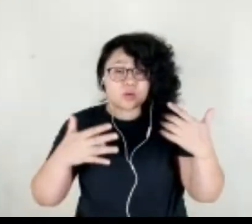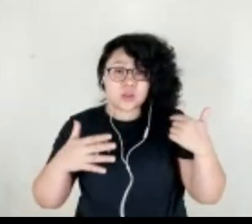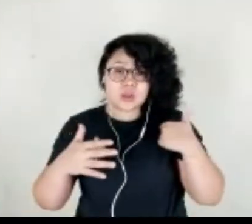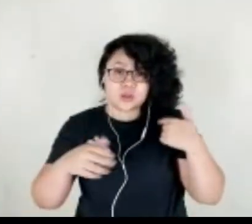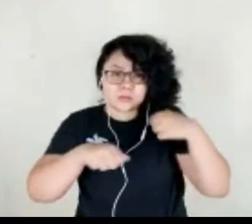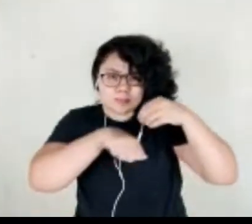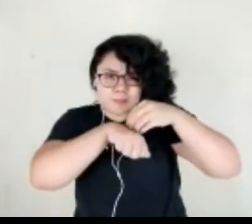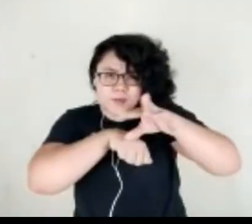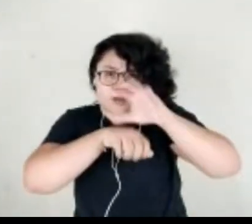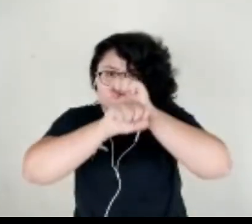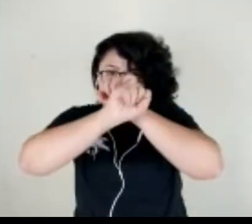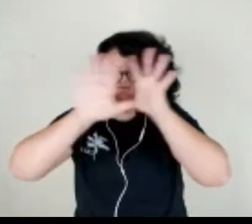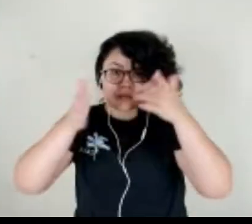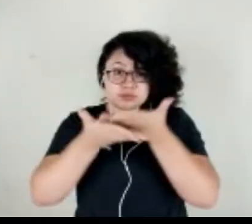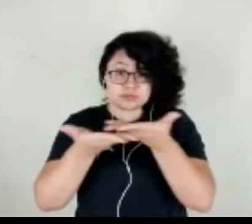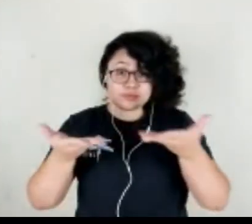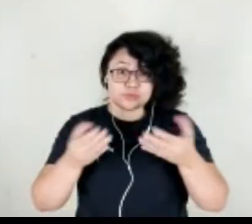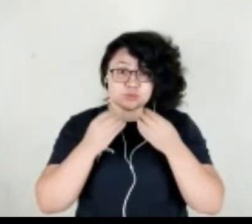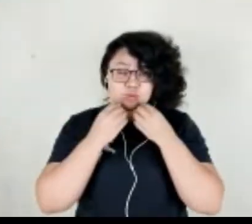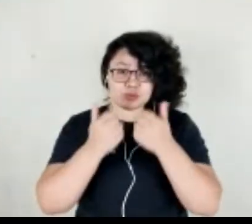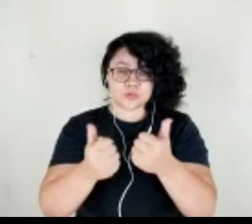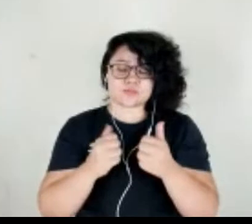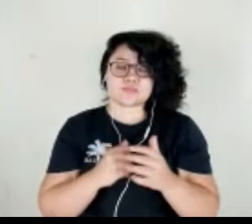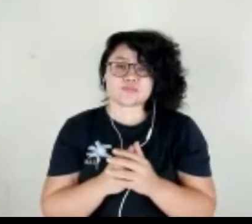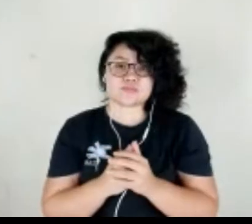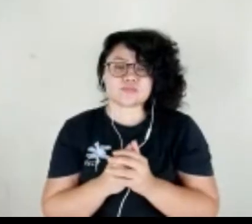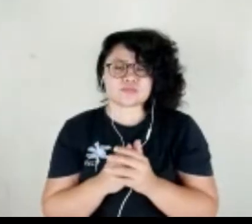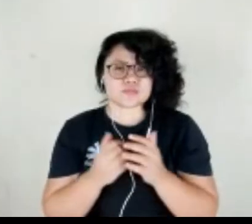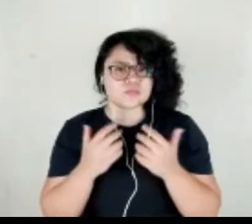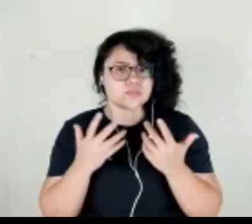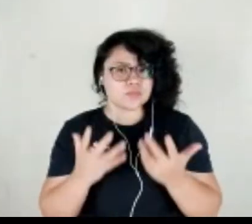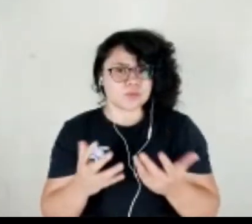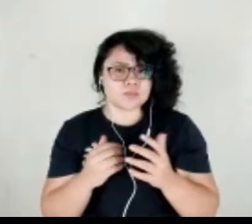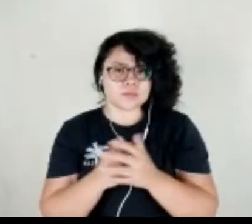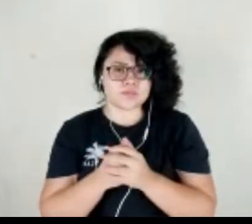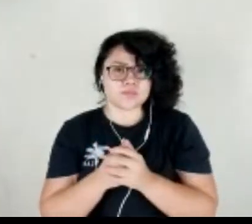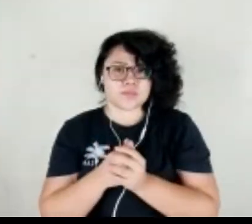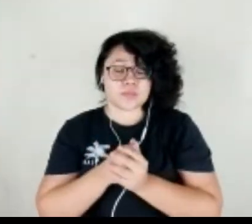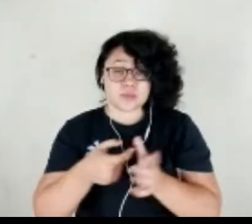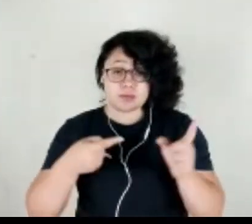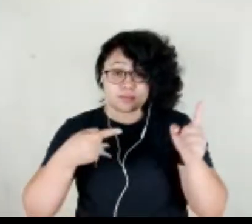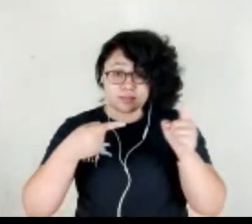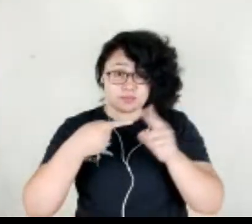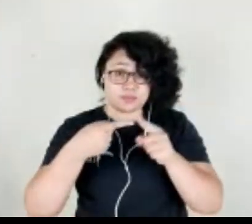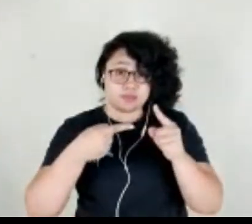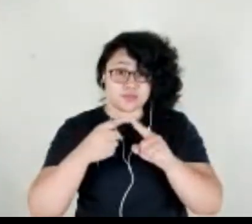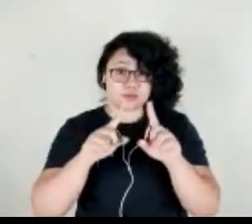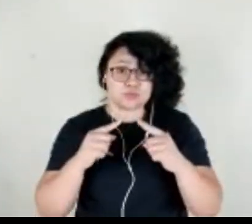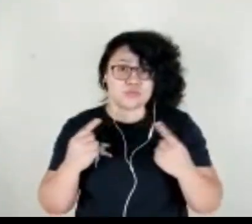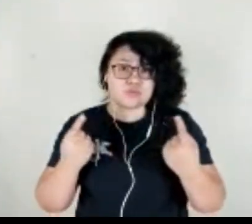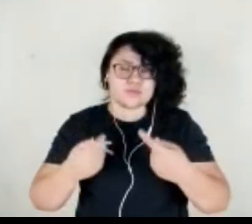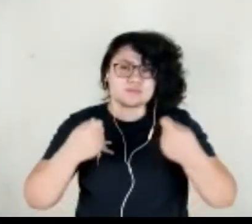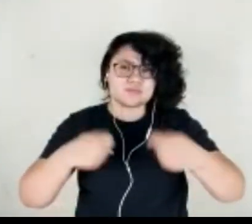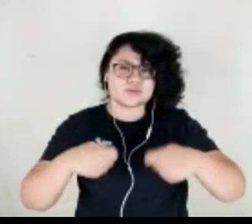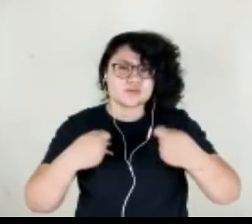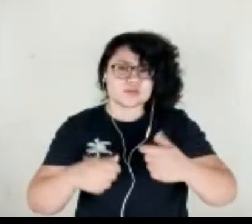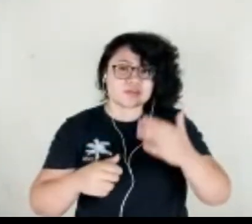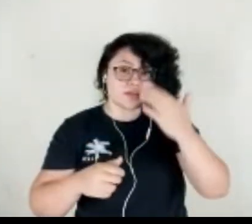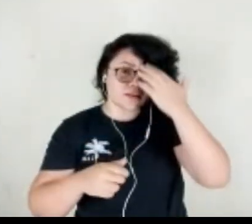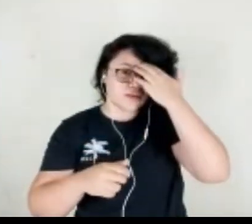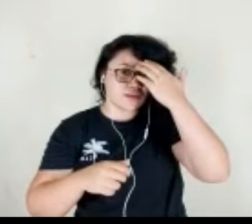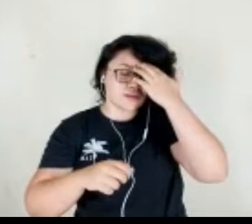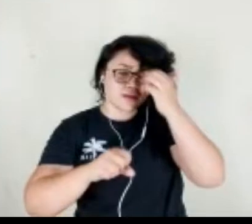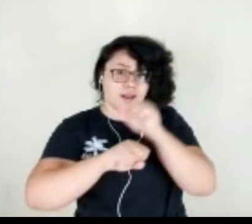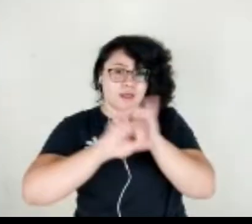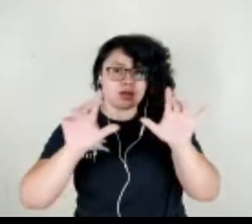esclarecer alguns pontos com vocês. Tudo bom? Então, primeiramente, a gente tem que